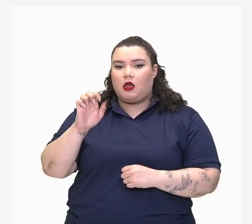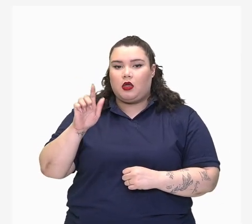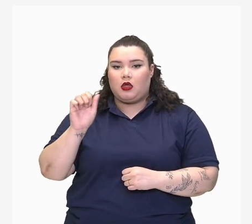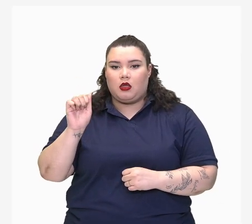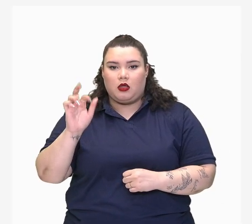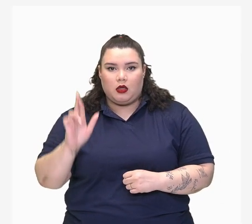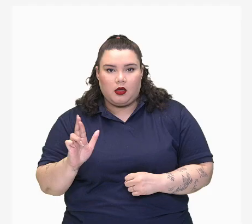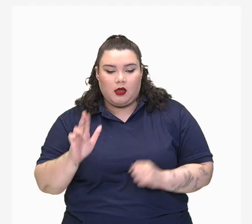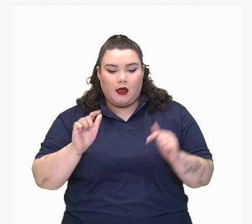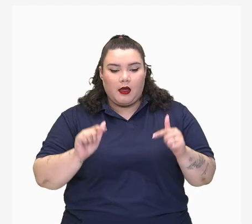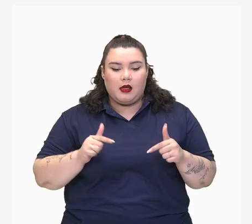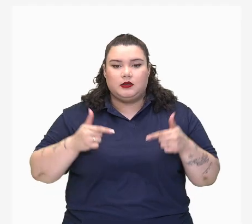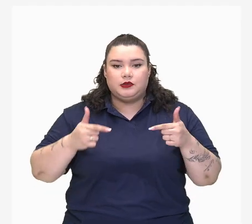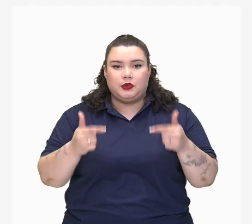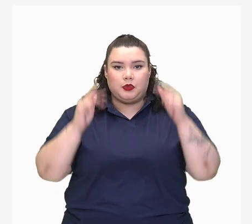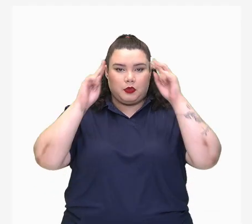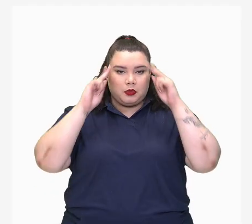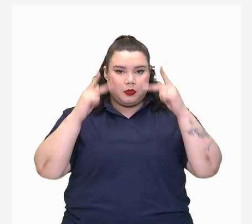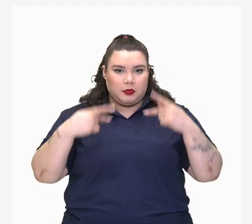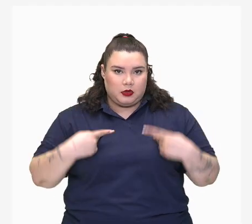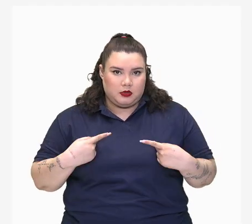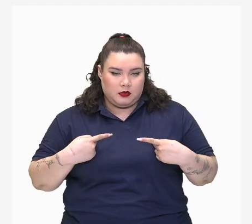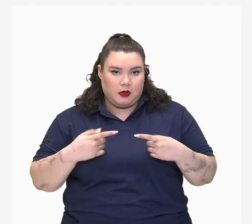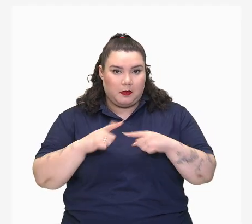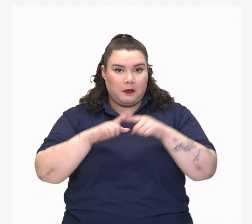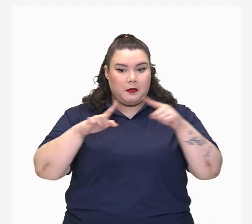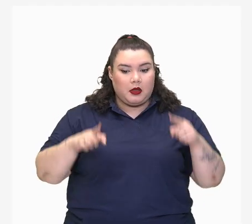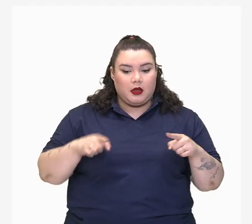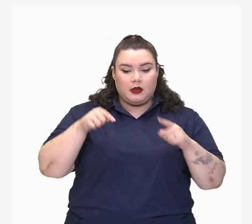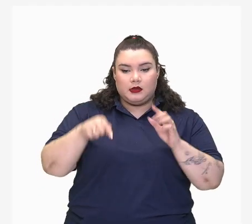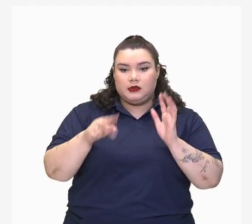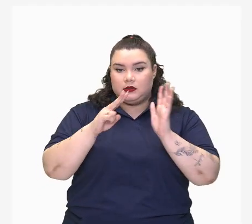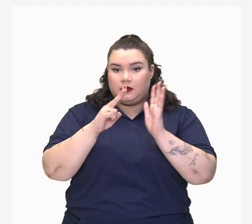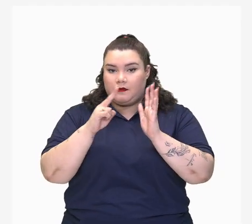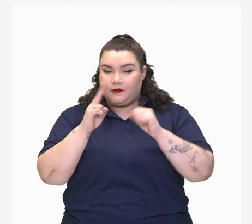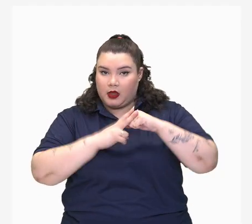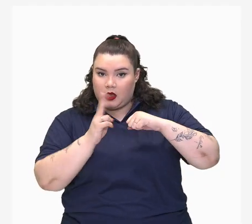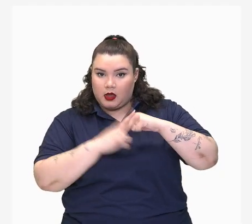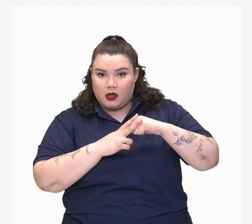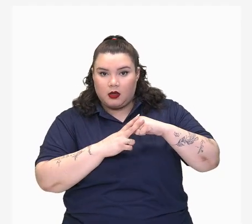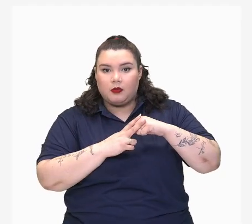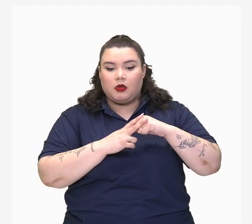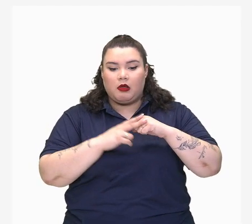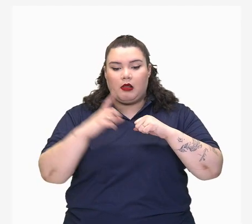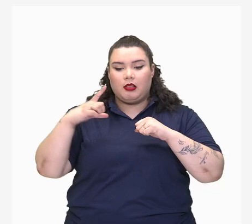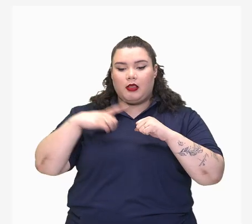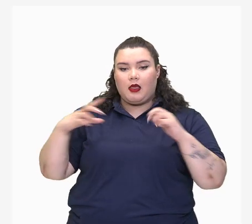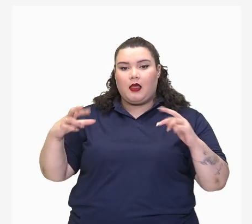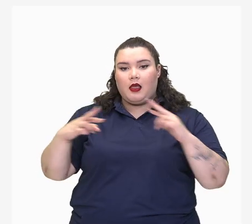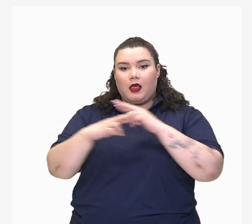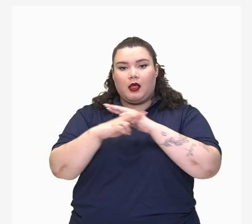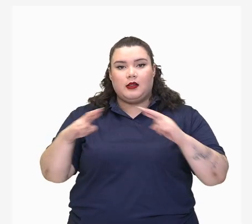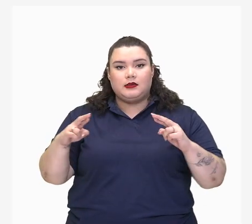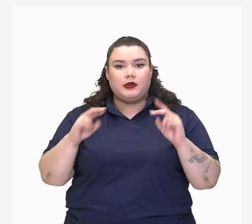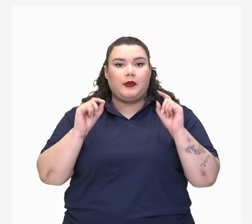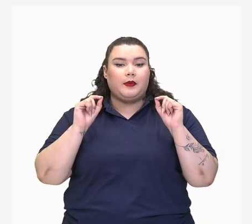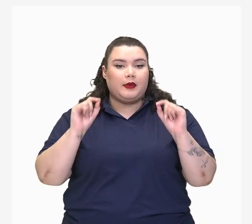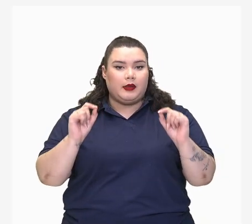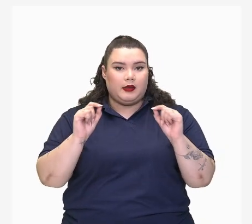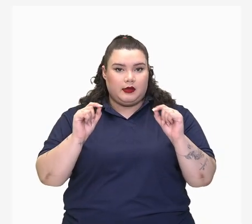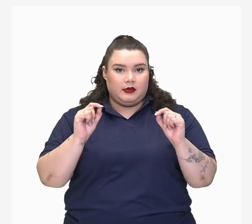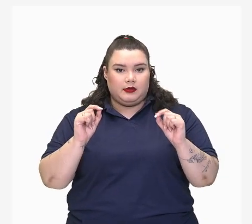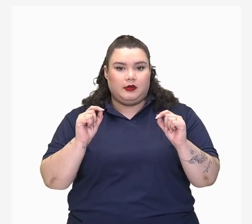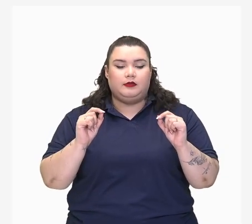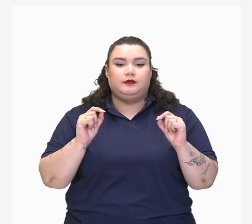da ação humana, mas esse verbo carregar está sendo direcionado, como vocês estão vendo aí na